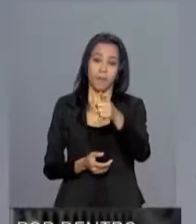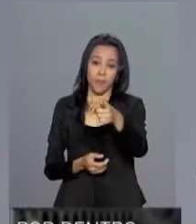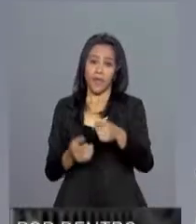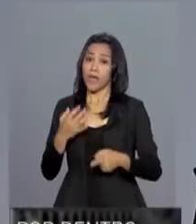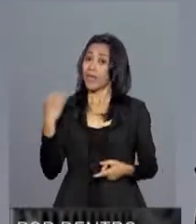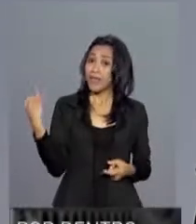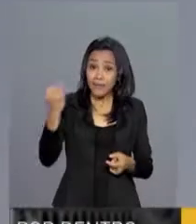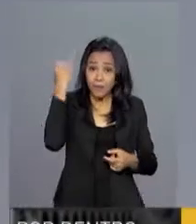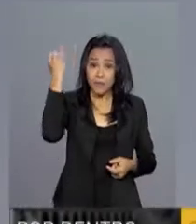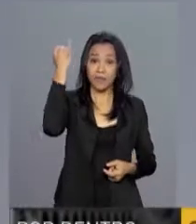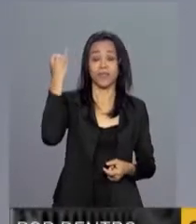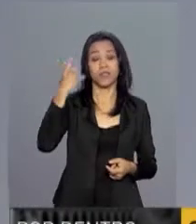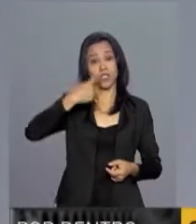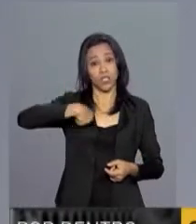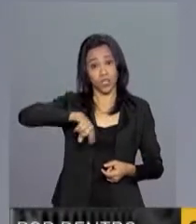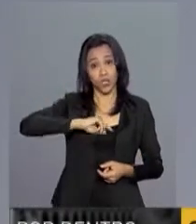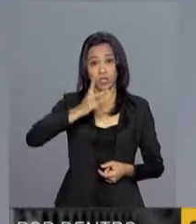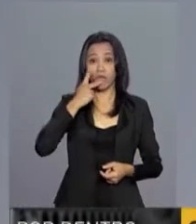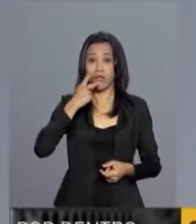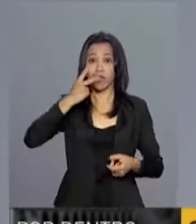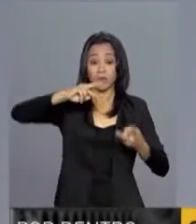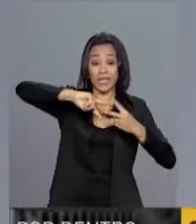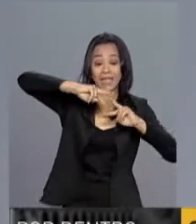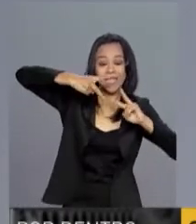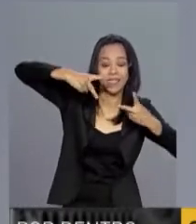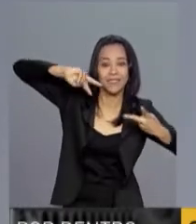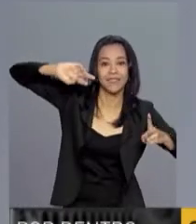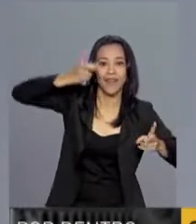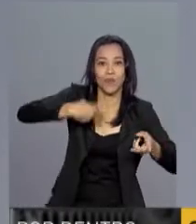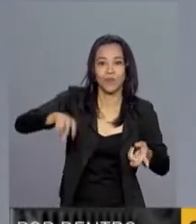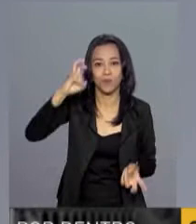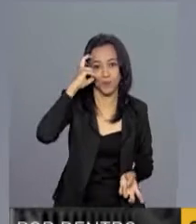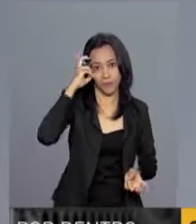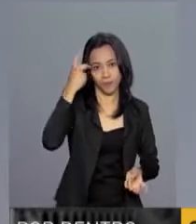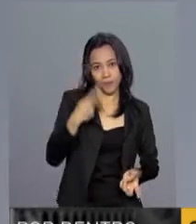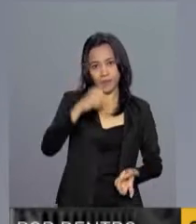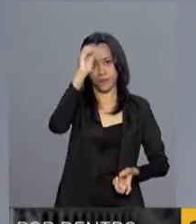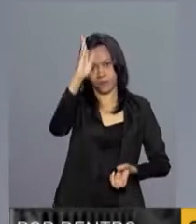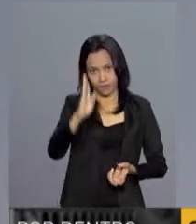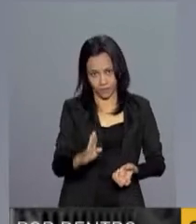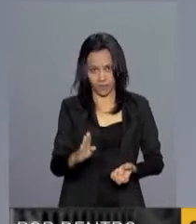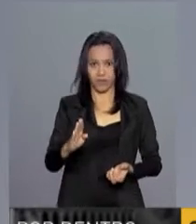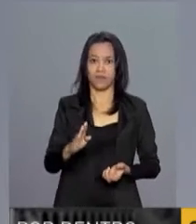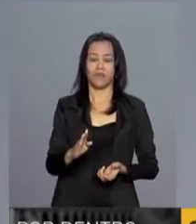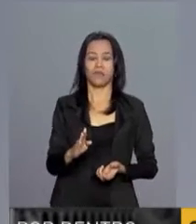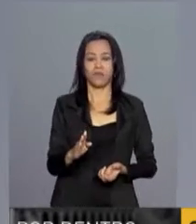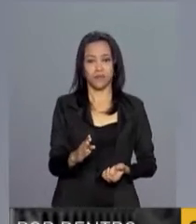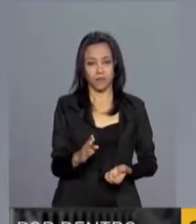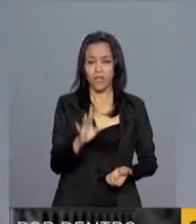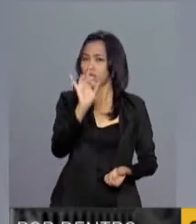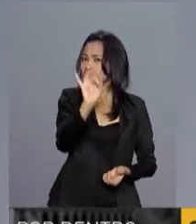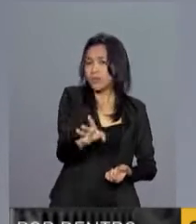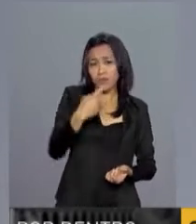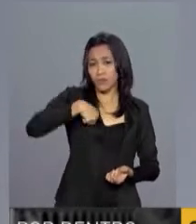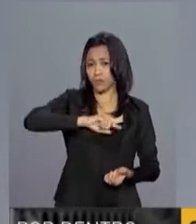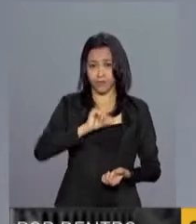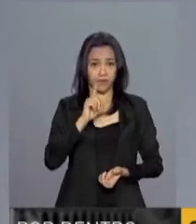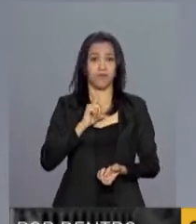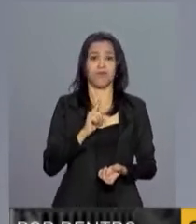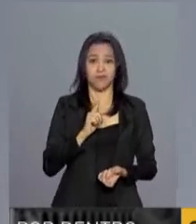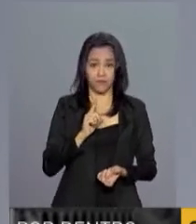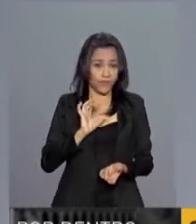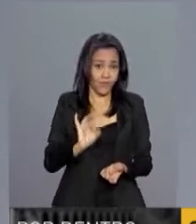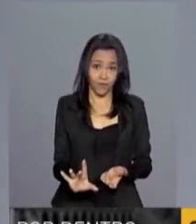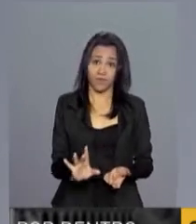aí do dna cultural é brasileiro né daquilo que só nós temos que